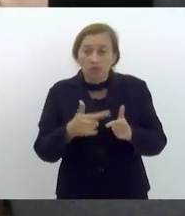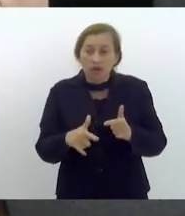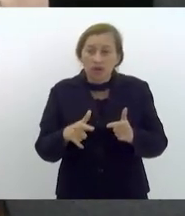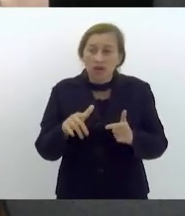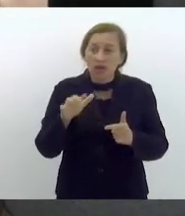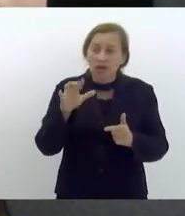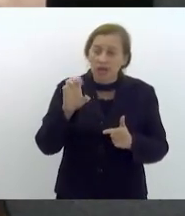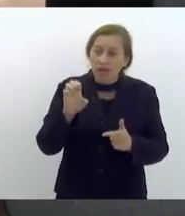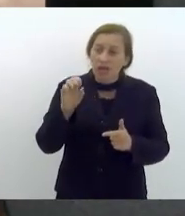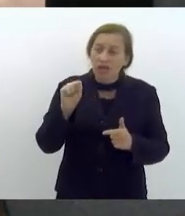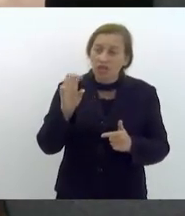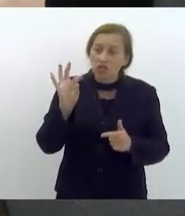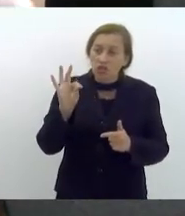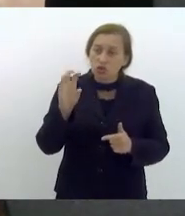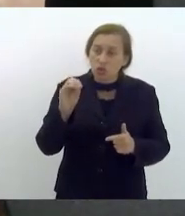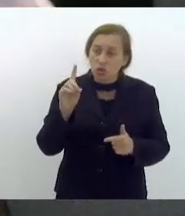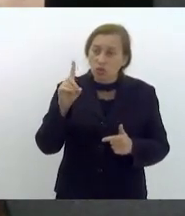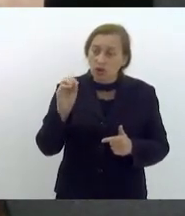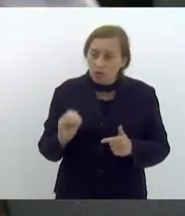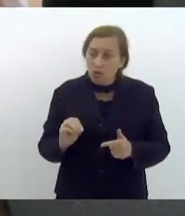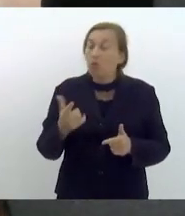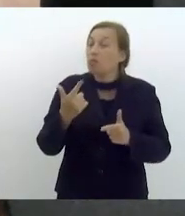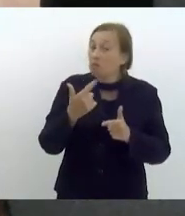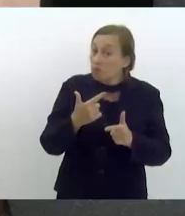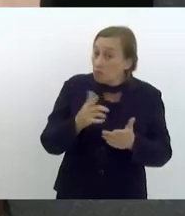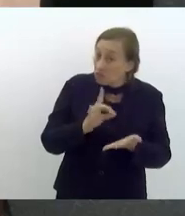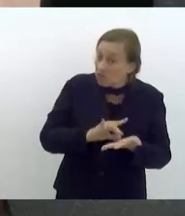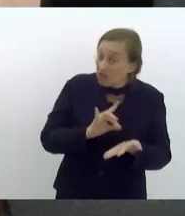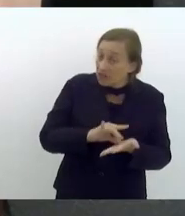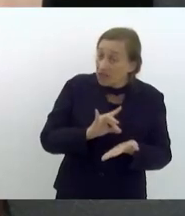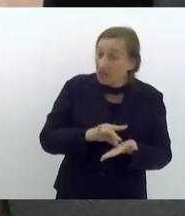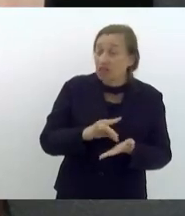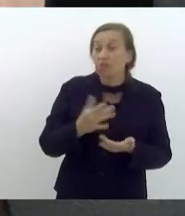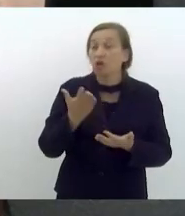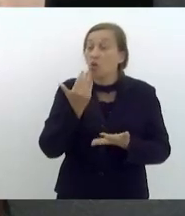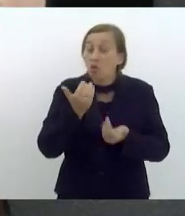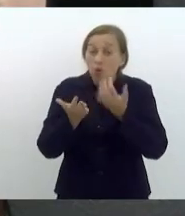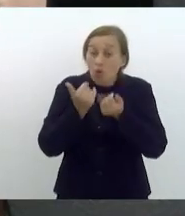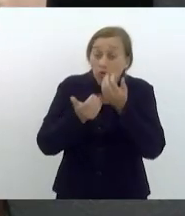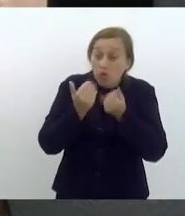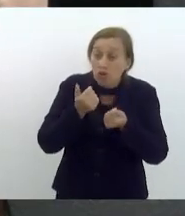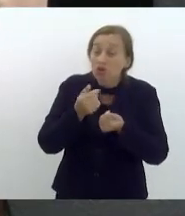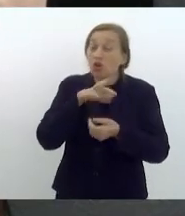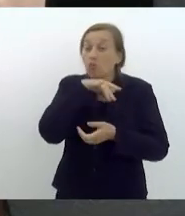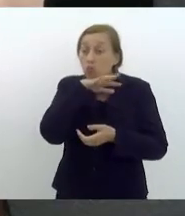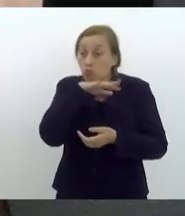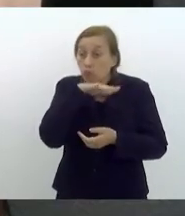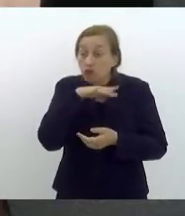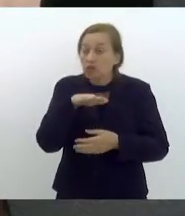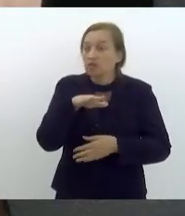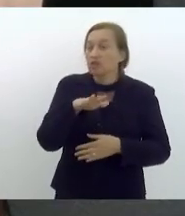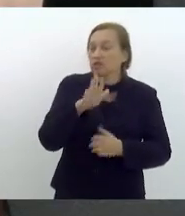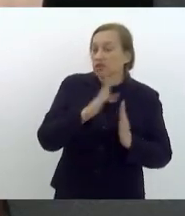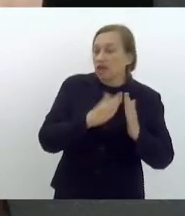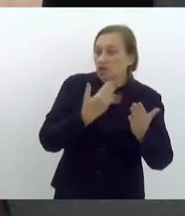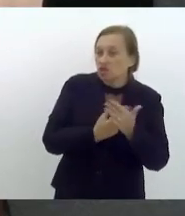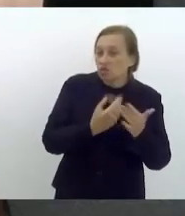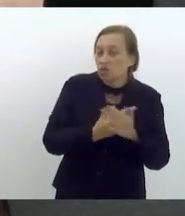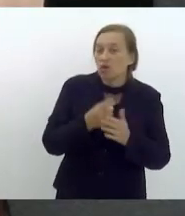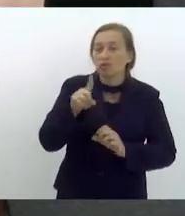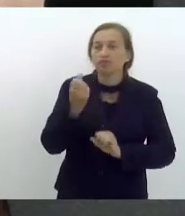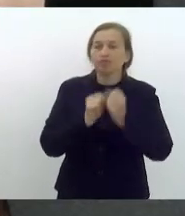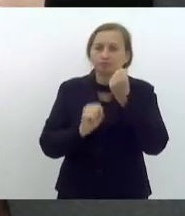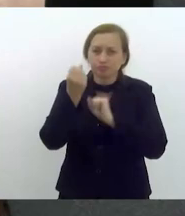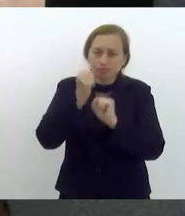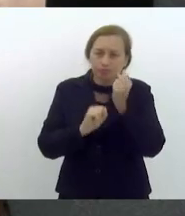é uma realidade porque elas comem essas besteiras nas cantinas que ali sim aqueles alimentos ali ultraprocessado que